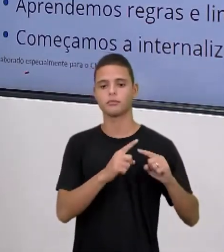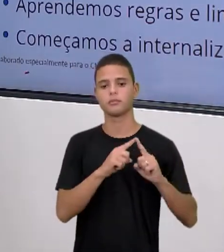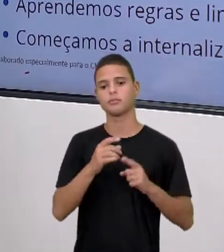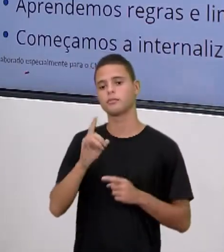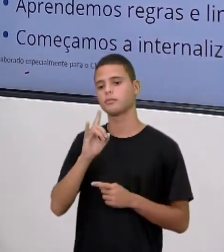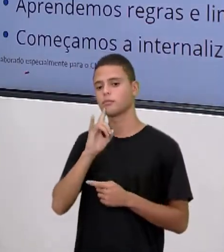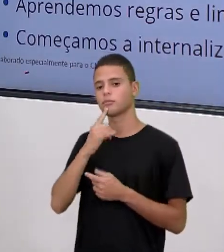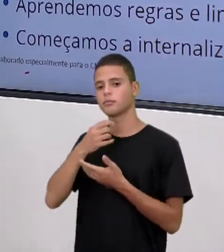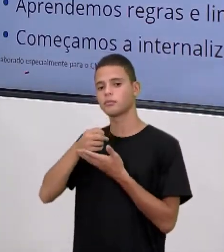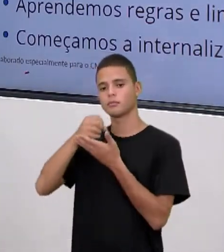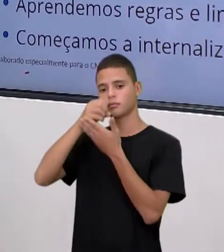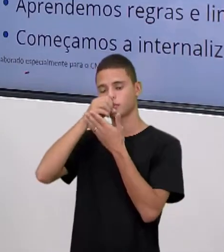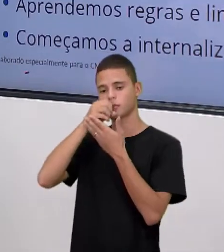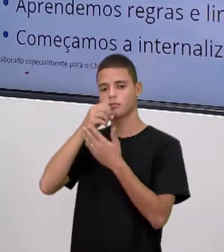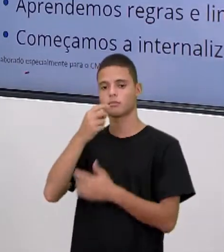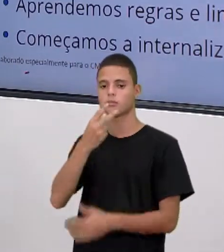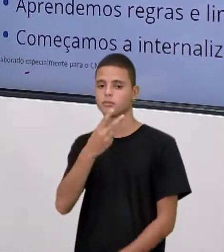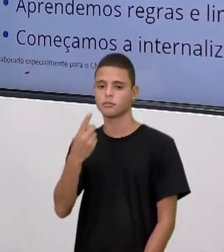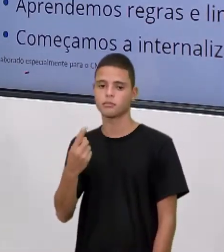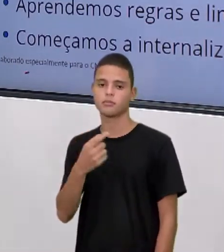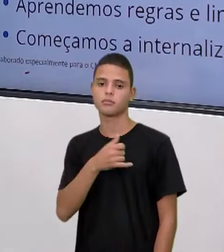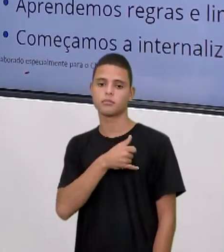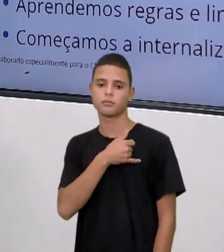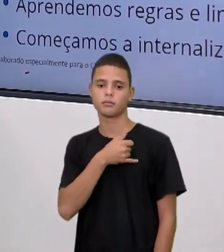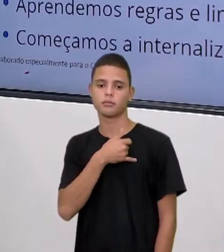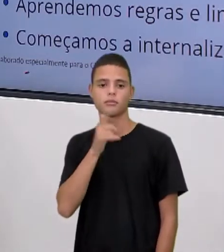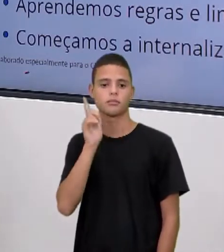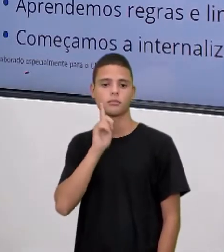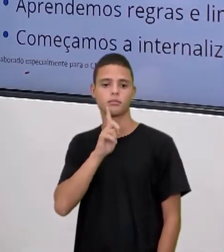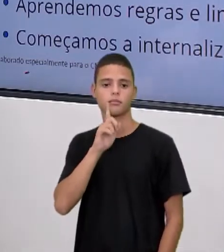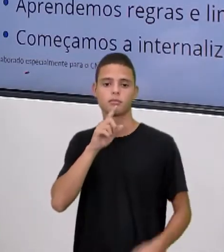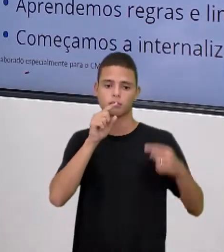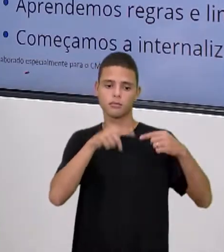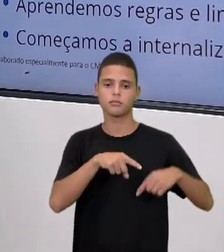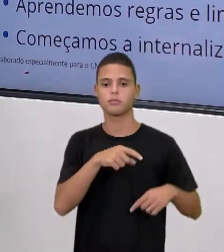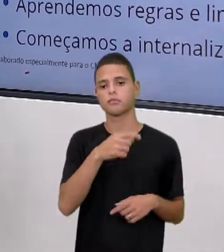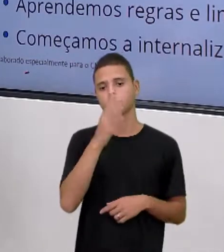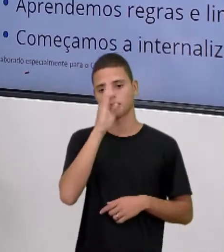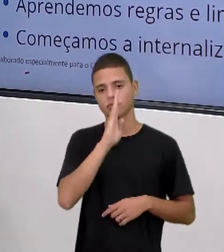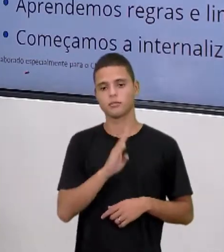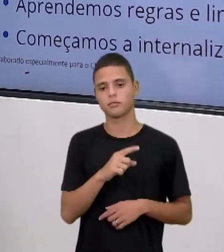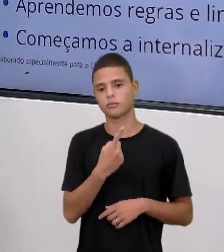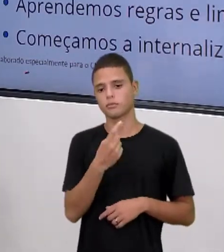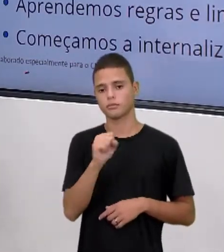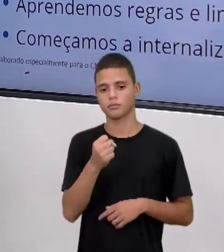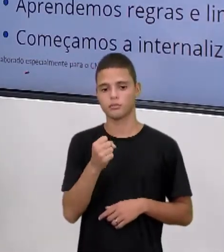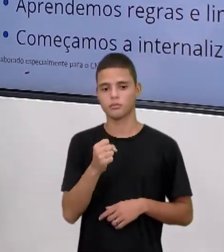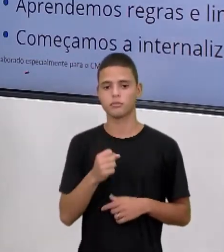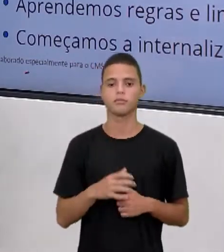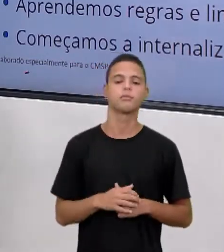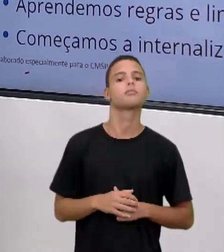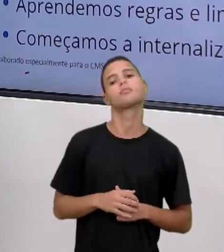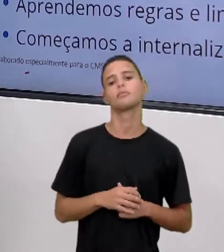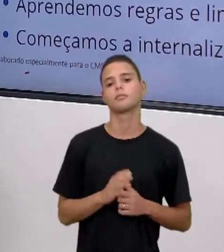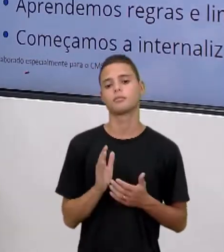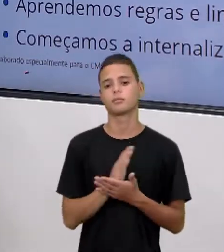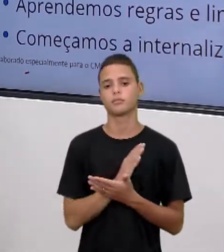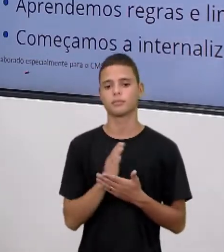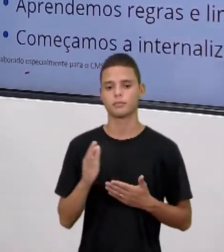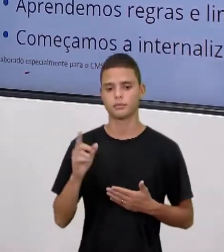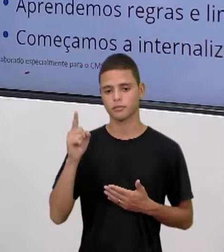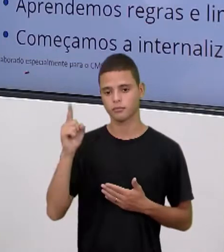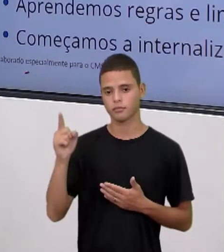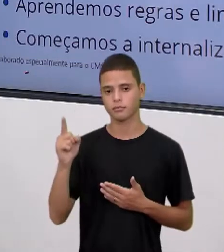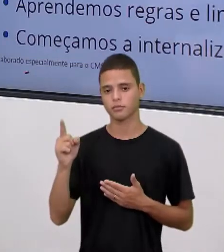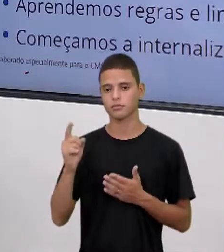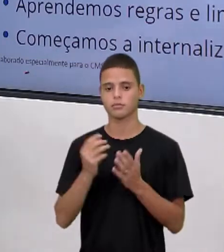a partir dos 21 anos nos Estados Unidos, enquanto aqui no Brasil é 18. E lá a maioridade penal, em alguns casos, é considerada a partir